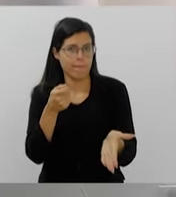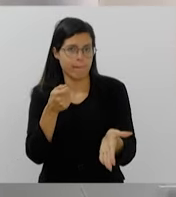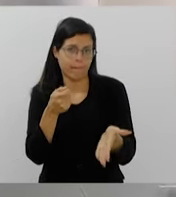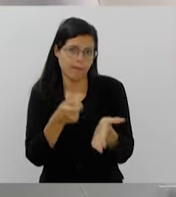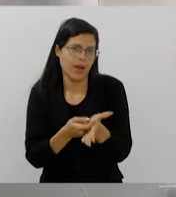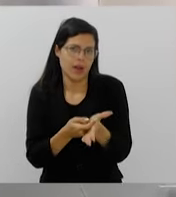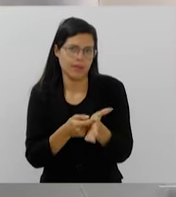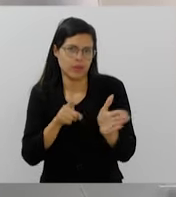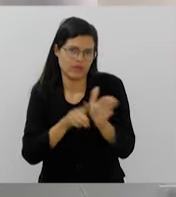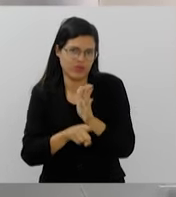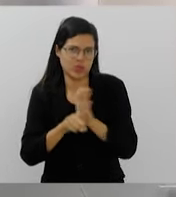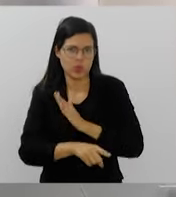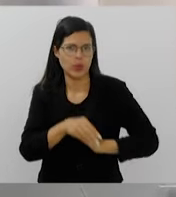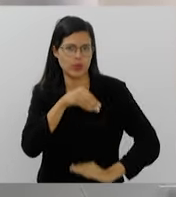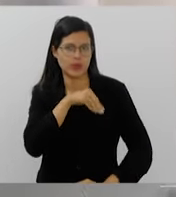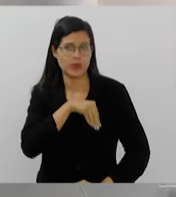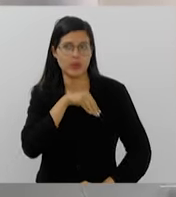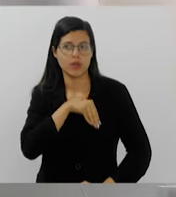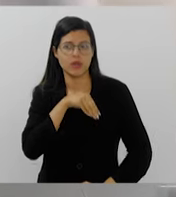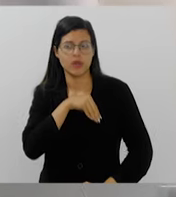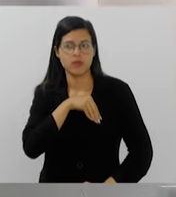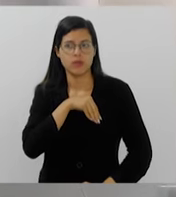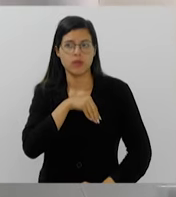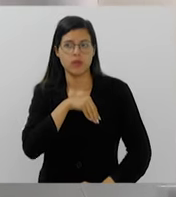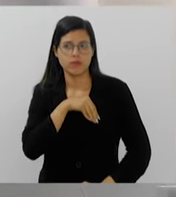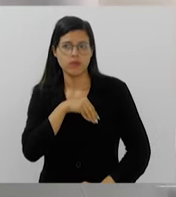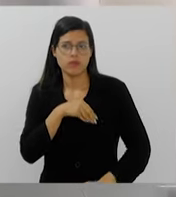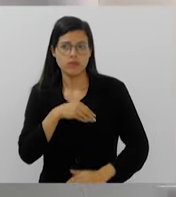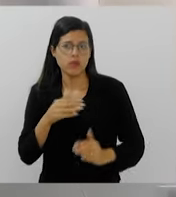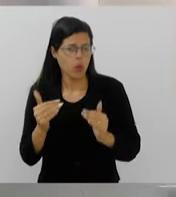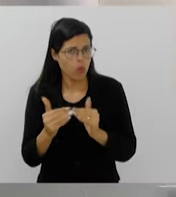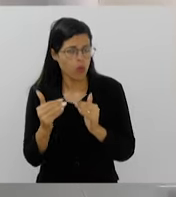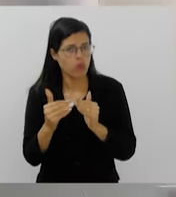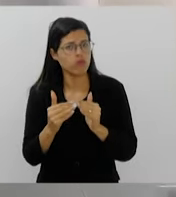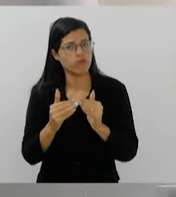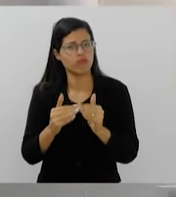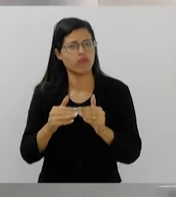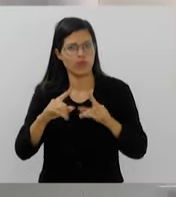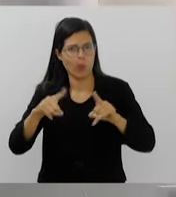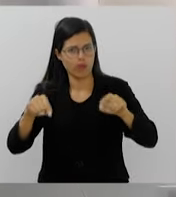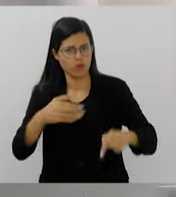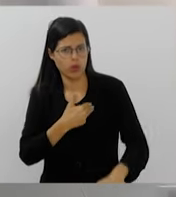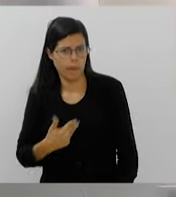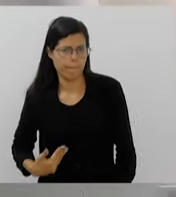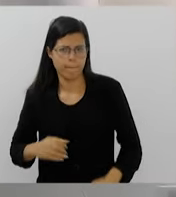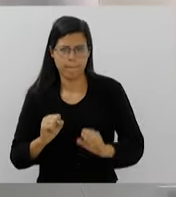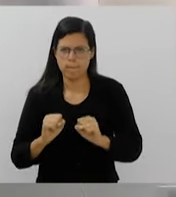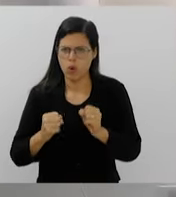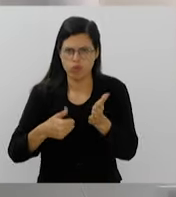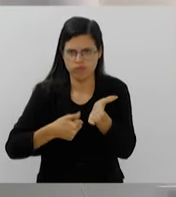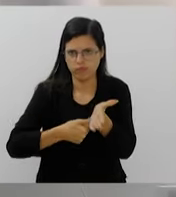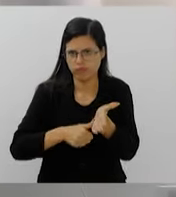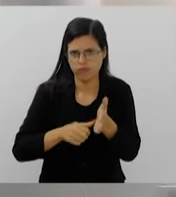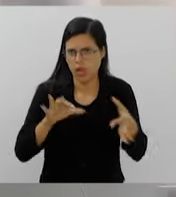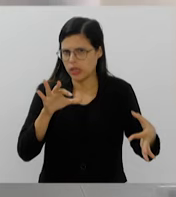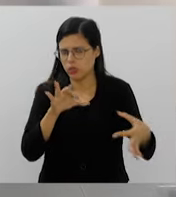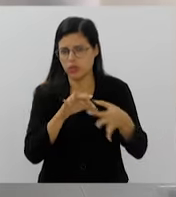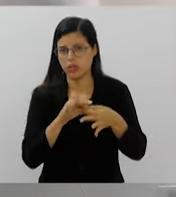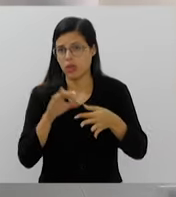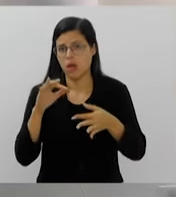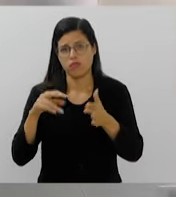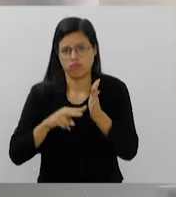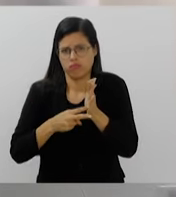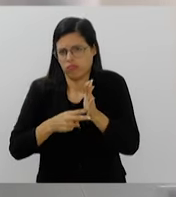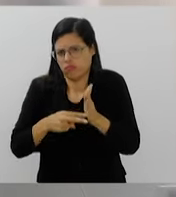folha. Concordo que o associativismo do servidor é livre. Ele pode livremente se associar ao sindicato que bem entender. O que eu estou